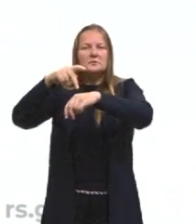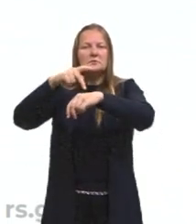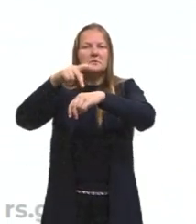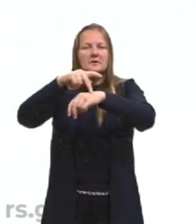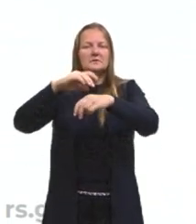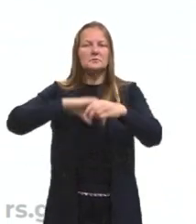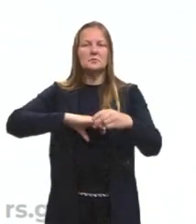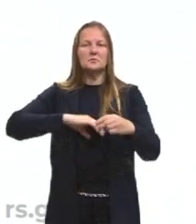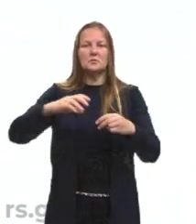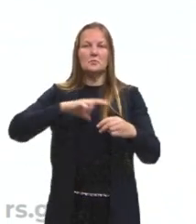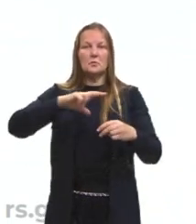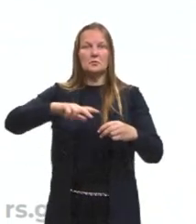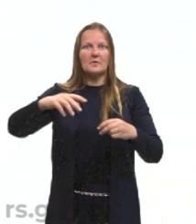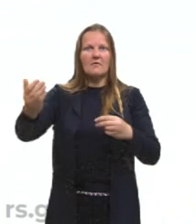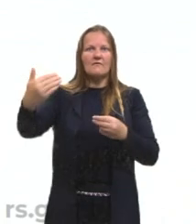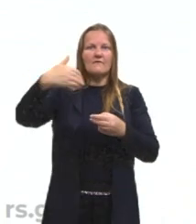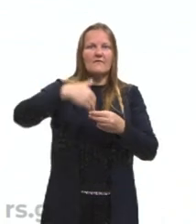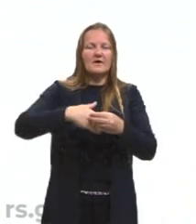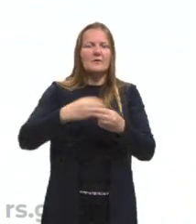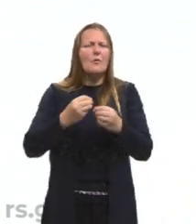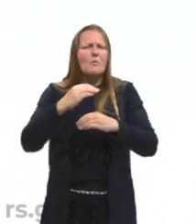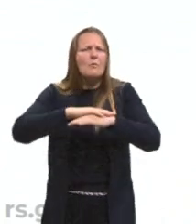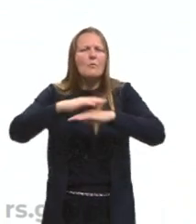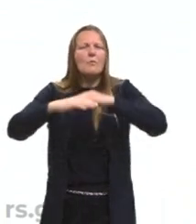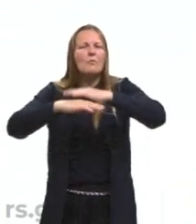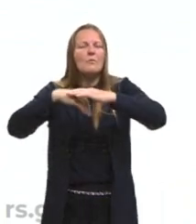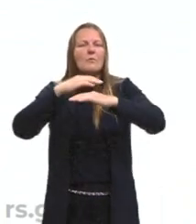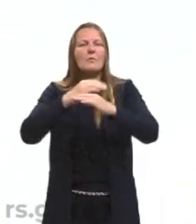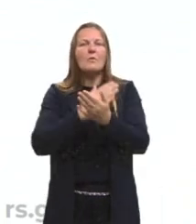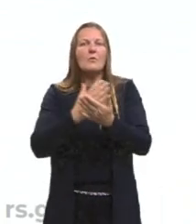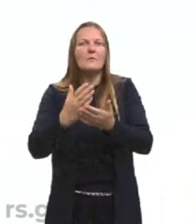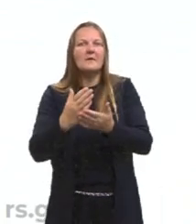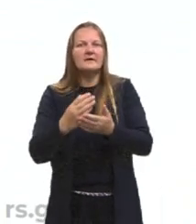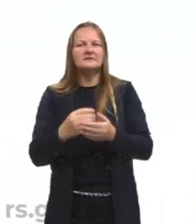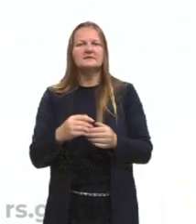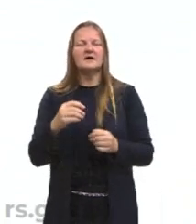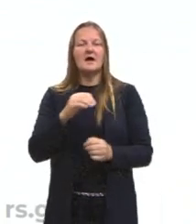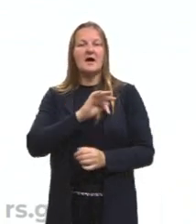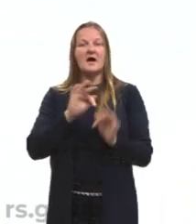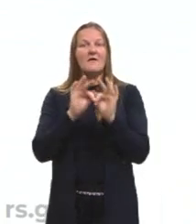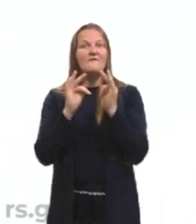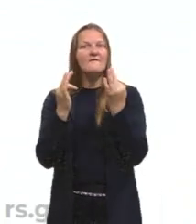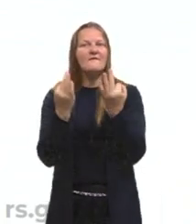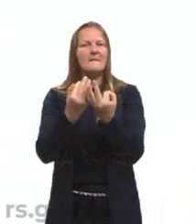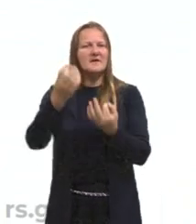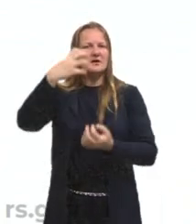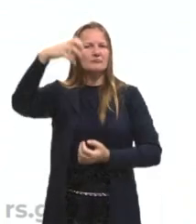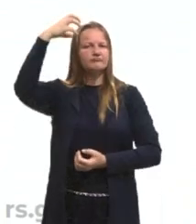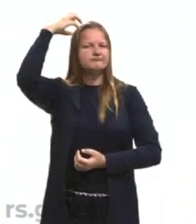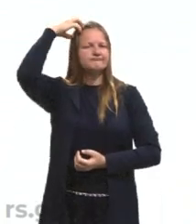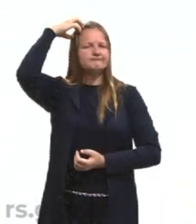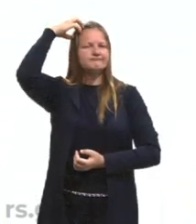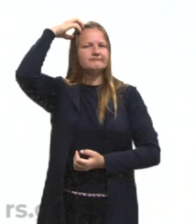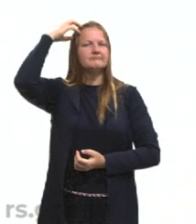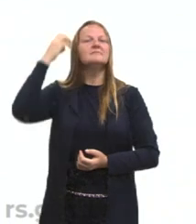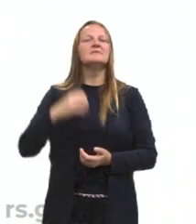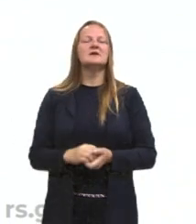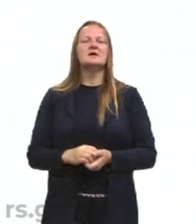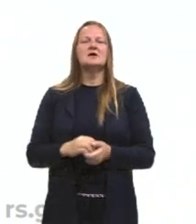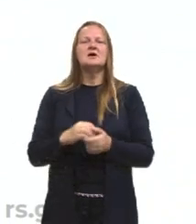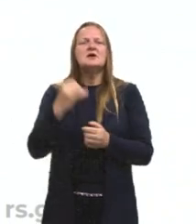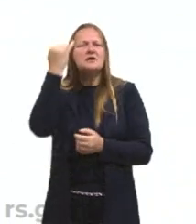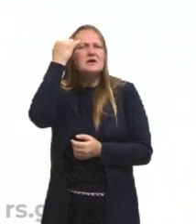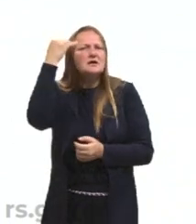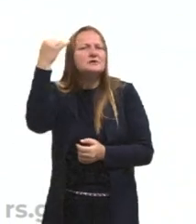acontece a construção da sociedade brasileira a vinda da família real né Toda a ideologia jesuítica